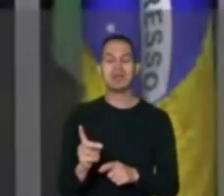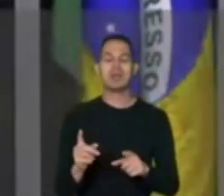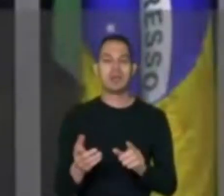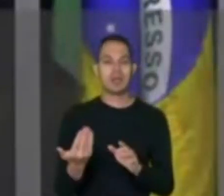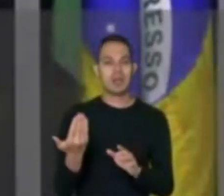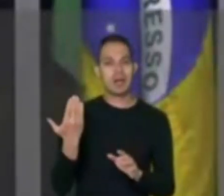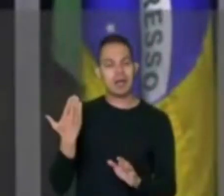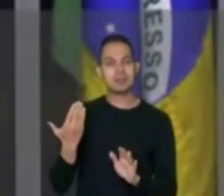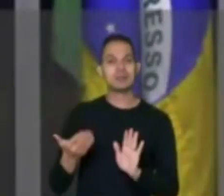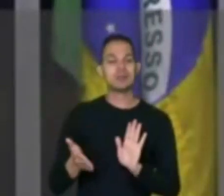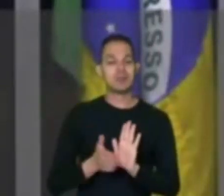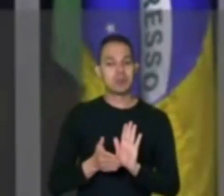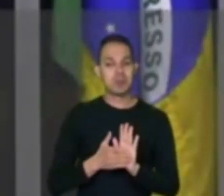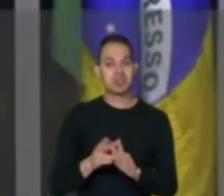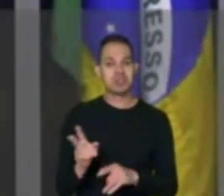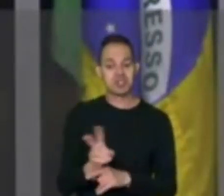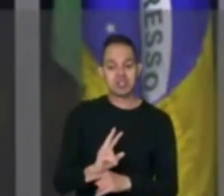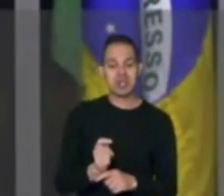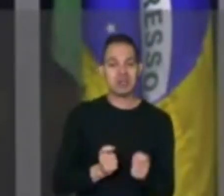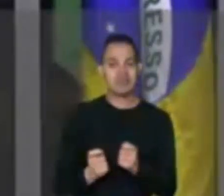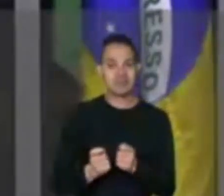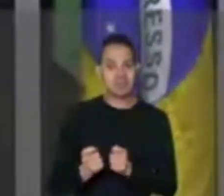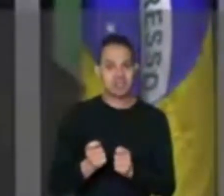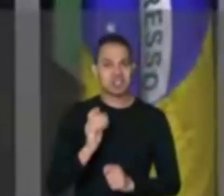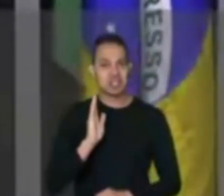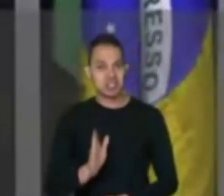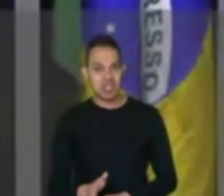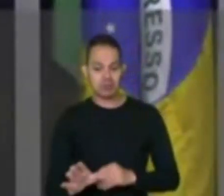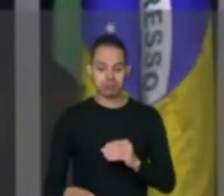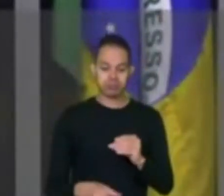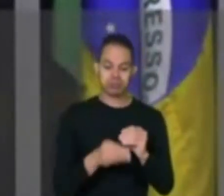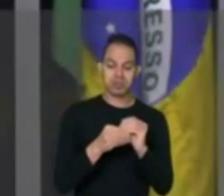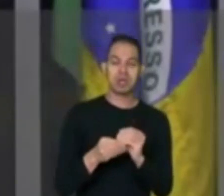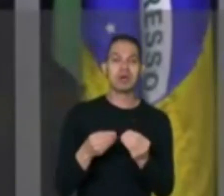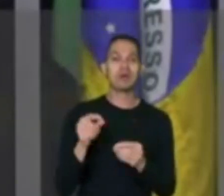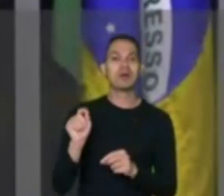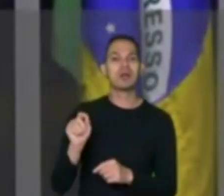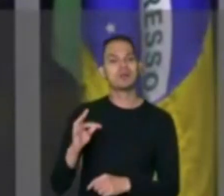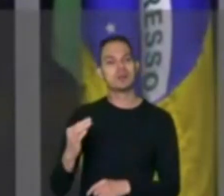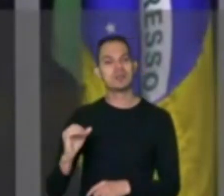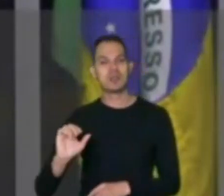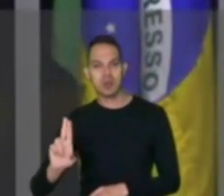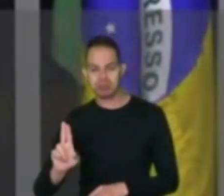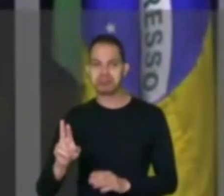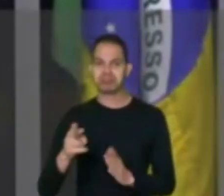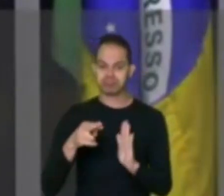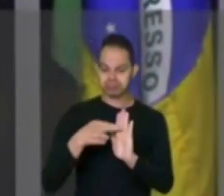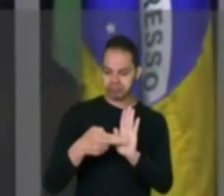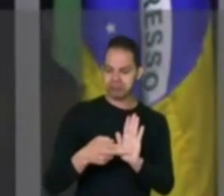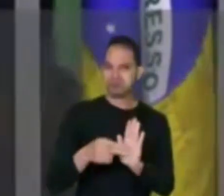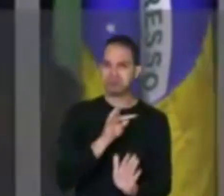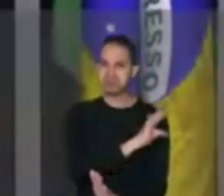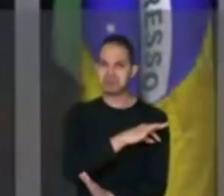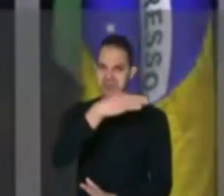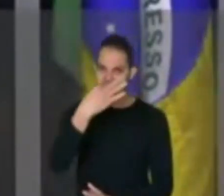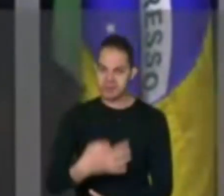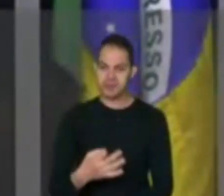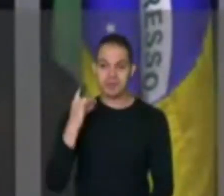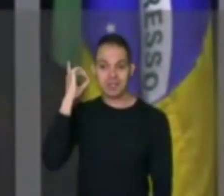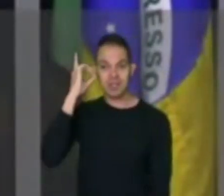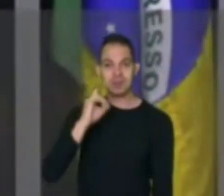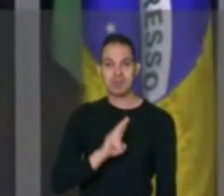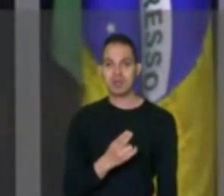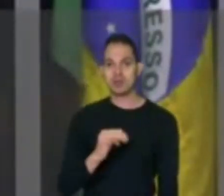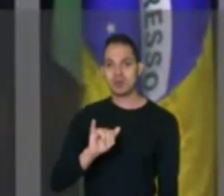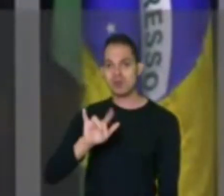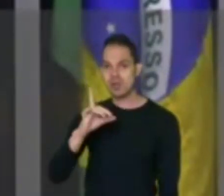proposta de fiscalização e controle implementadas pelo Tribunal de Contas com muito rigor técnico. O deputado Hildo Rocha, meu colega lá na comissão, e